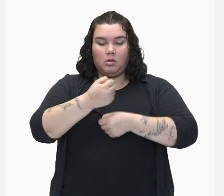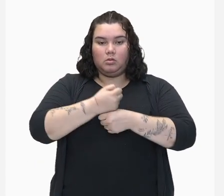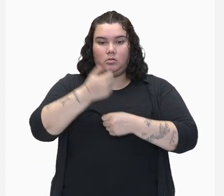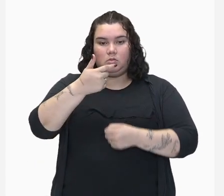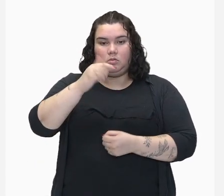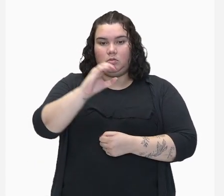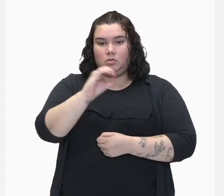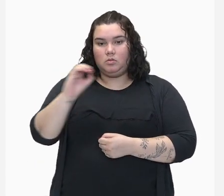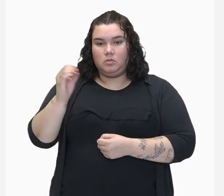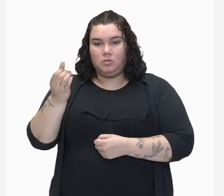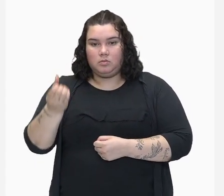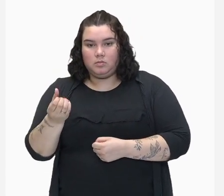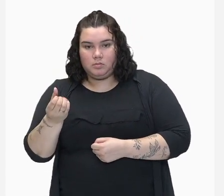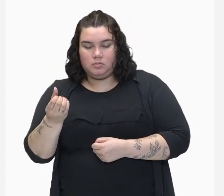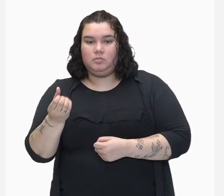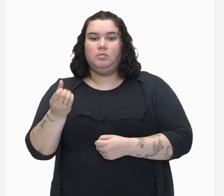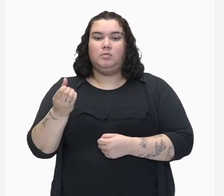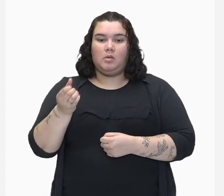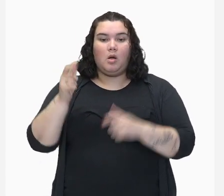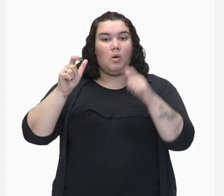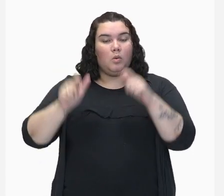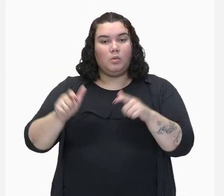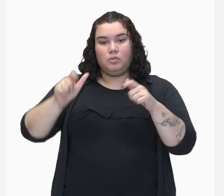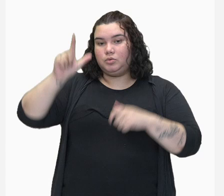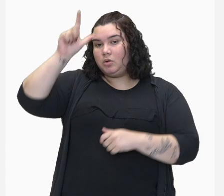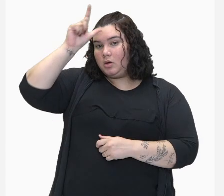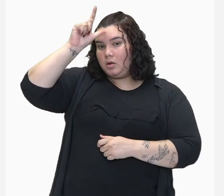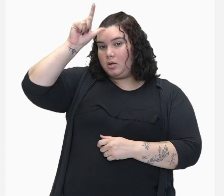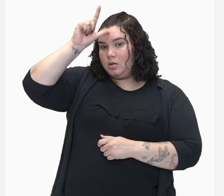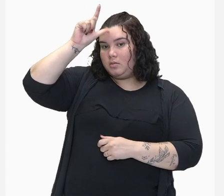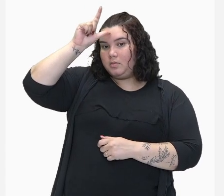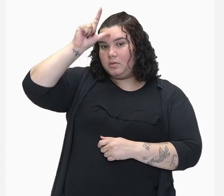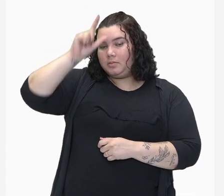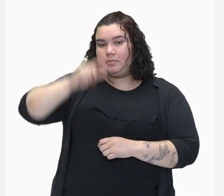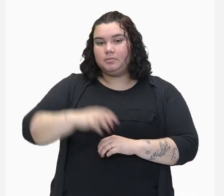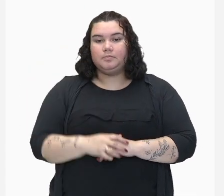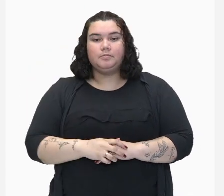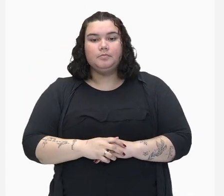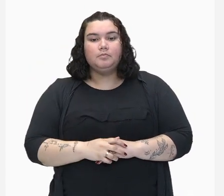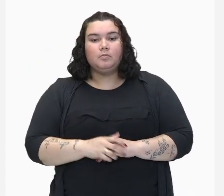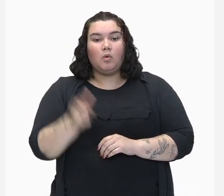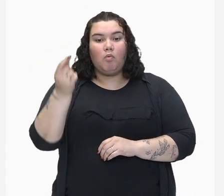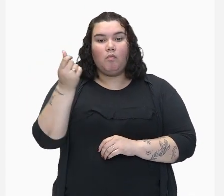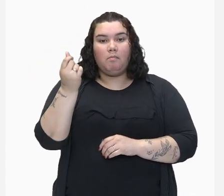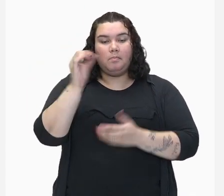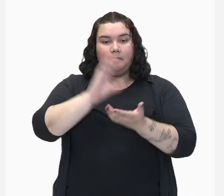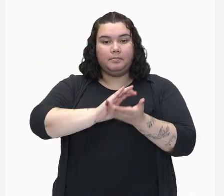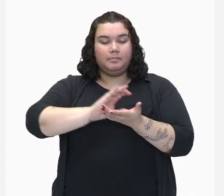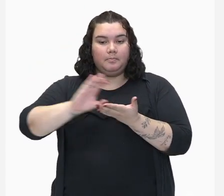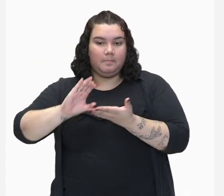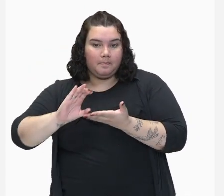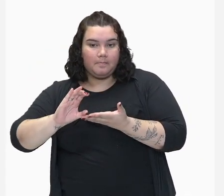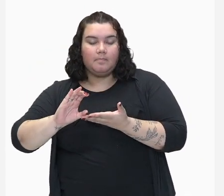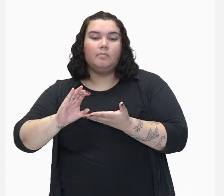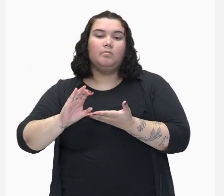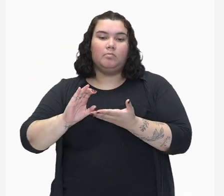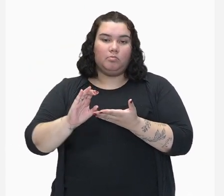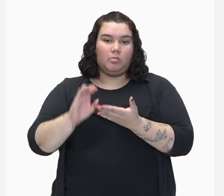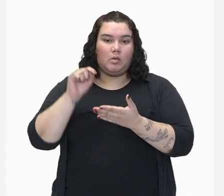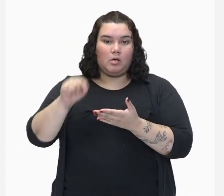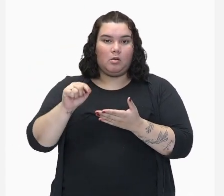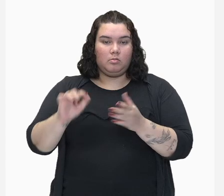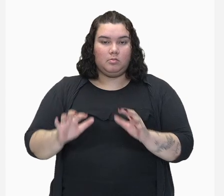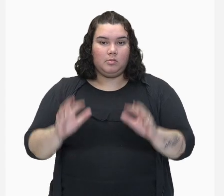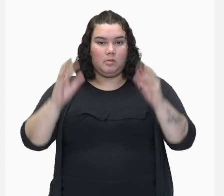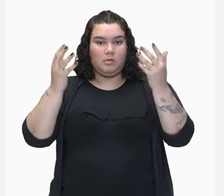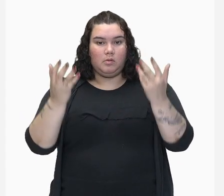2006, a Copa do Mundo foi na Alemanha. E o valor do investimento da Alemanha para esse evento foi